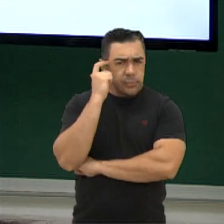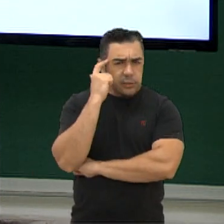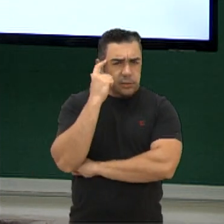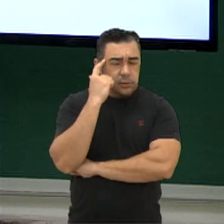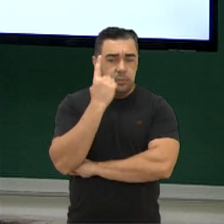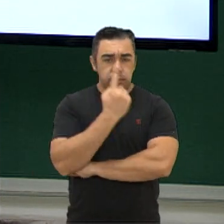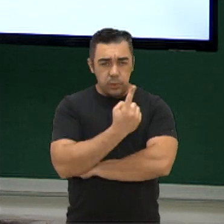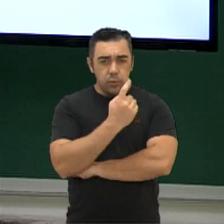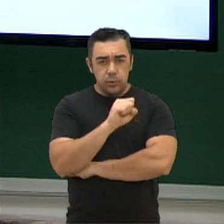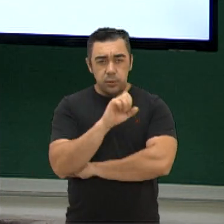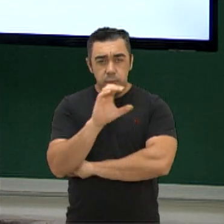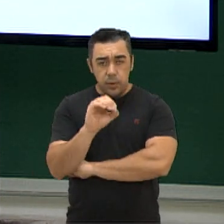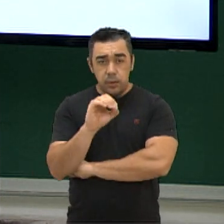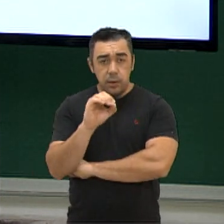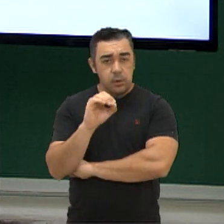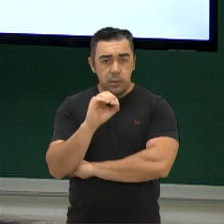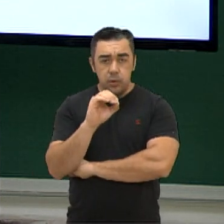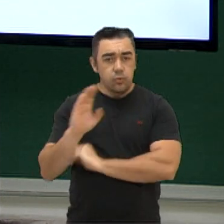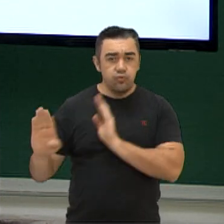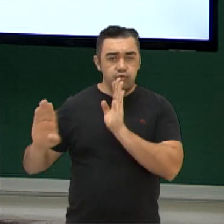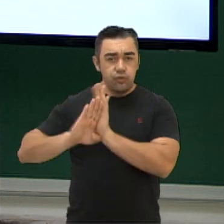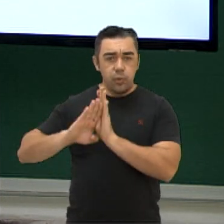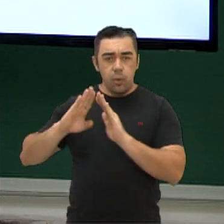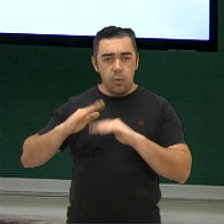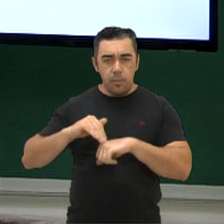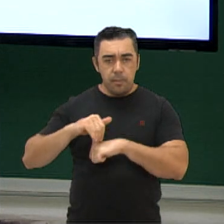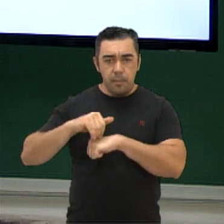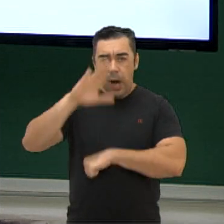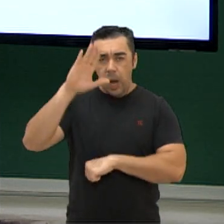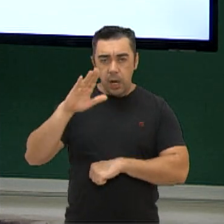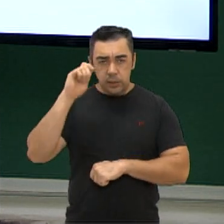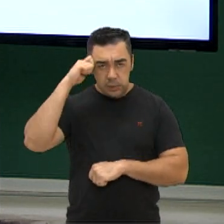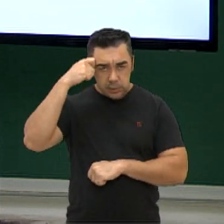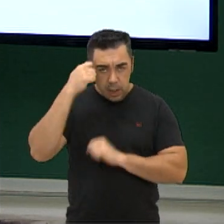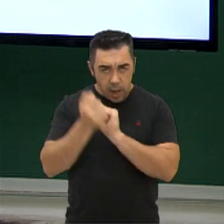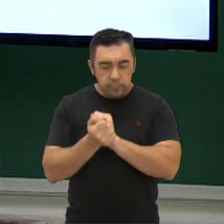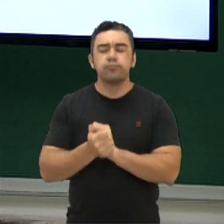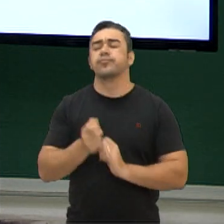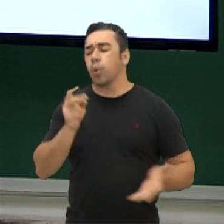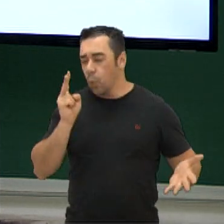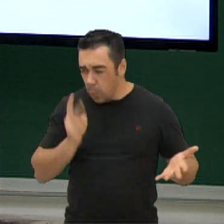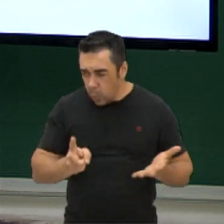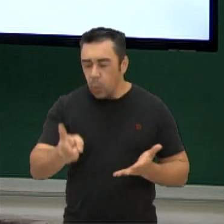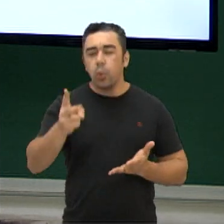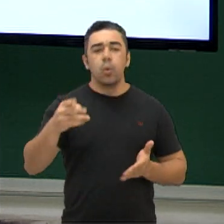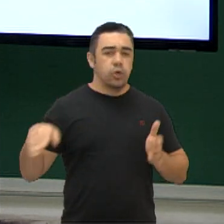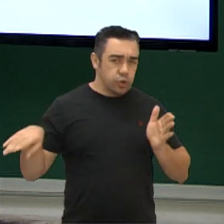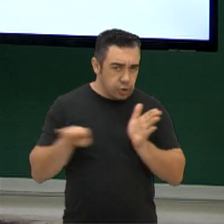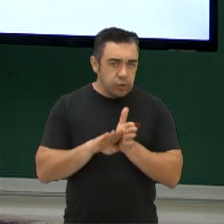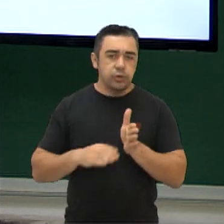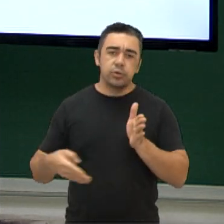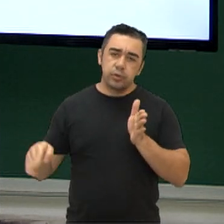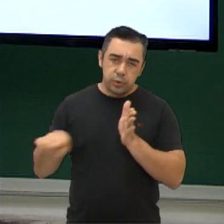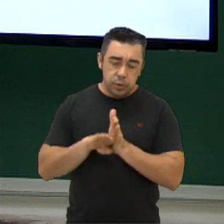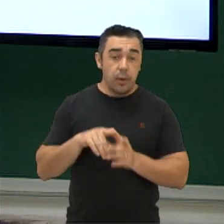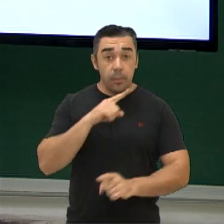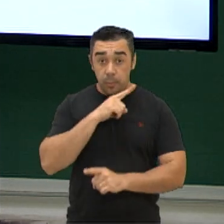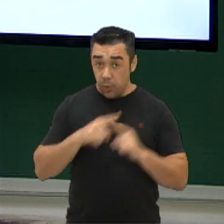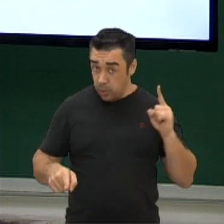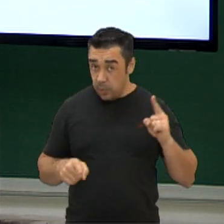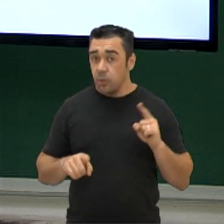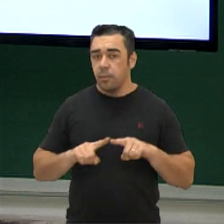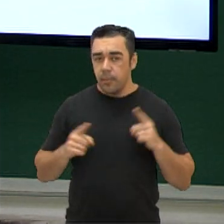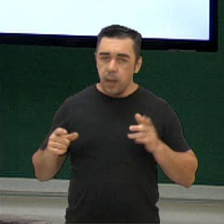de 1850 não entraram mais escravos no Brasil? Continuou sim a entrada de escravos, mesmo que proibido,